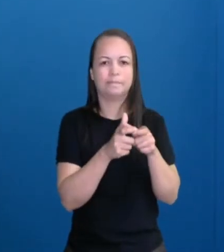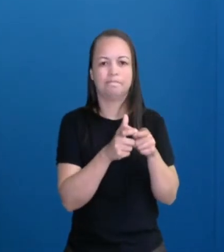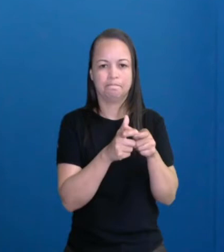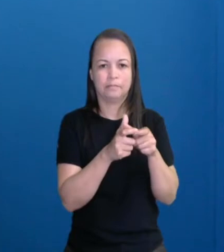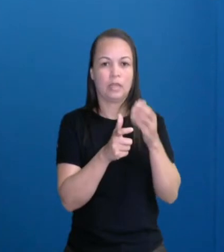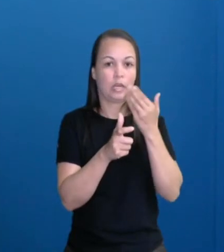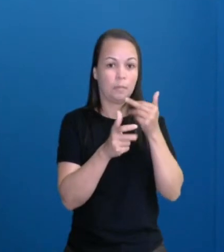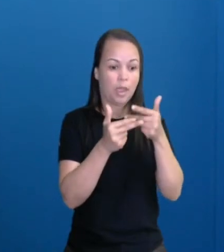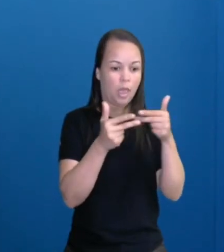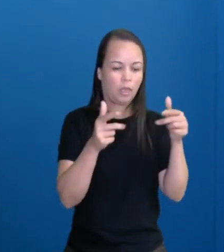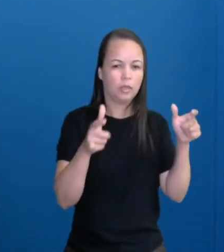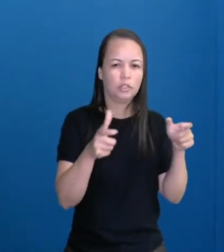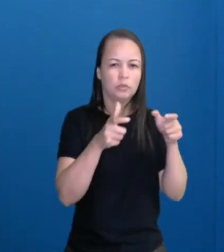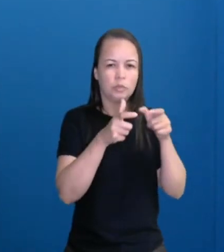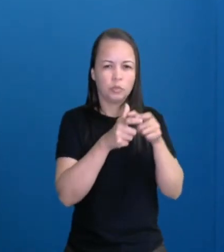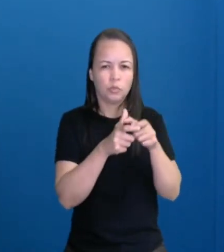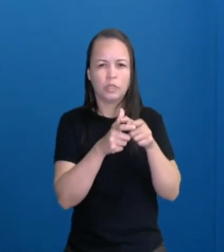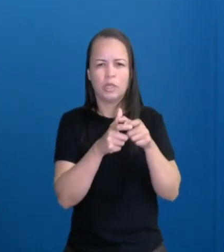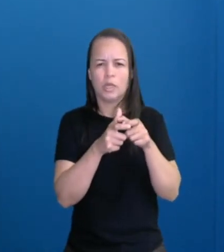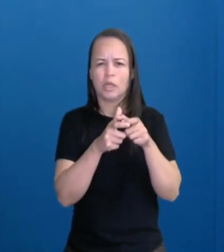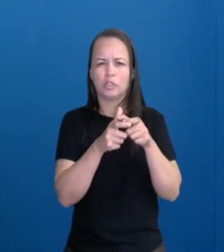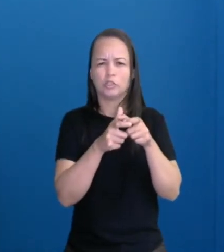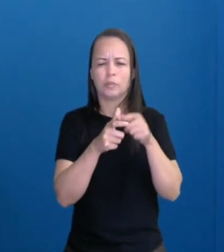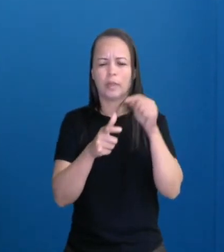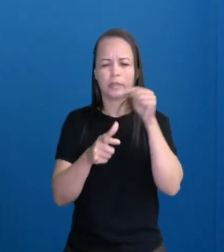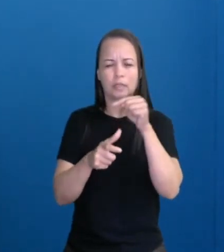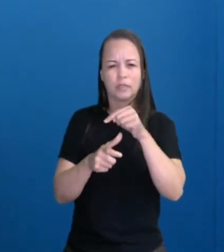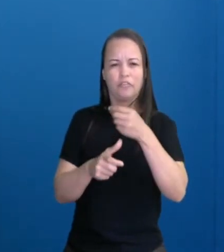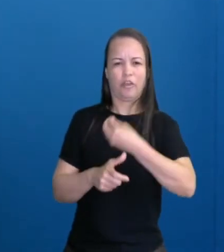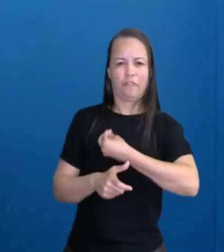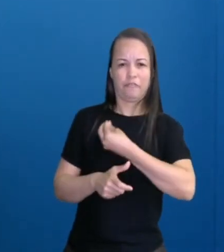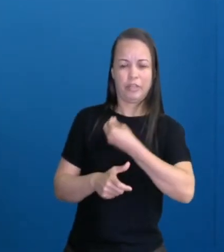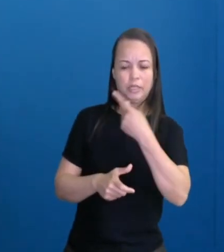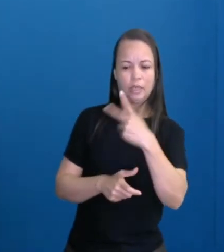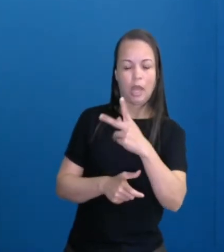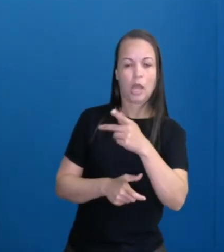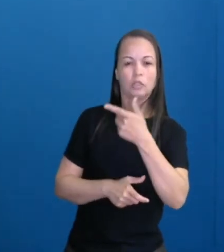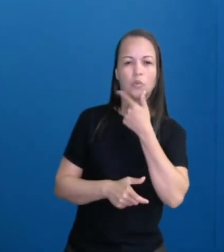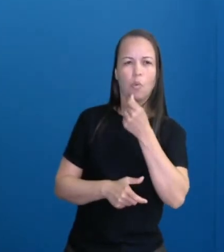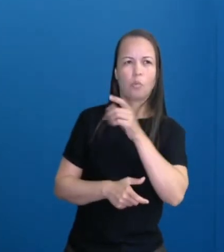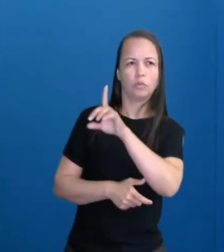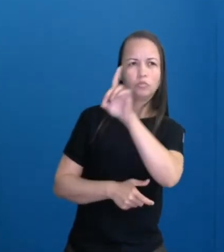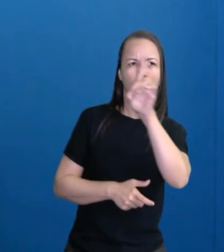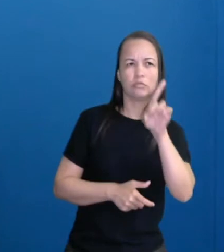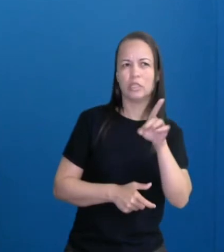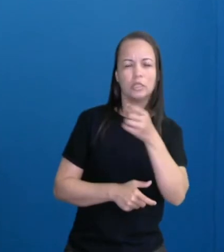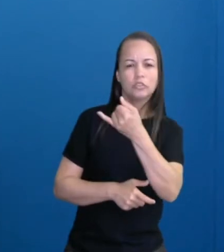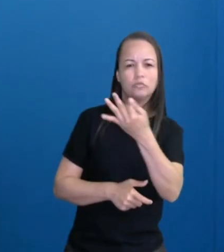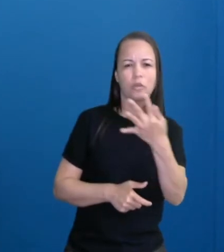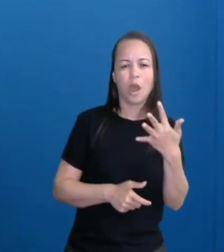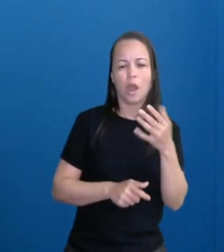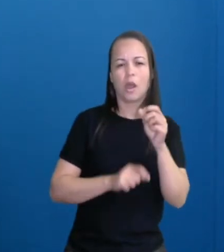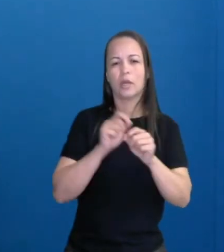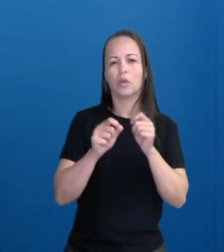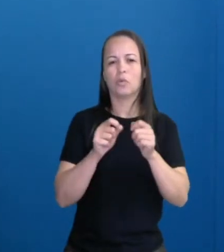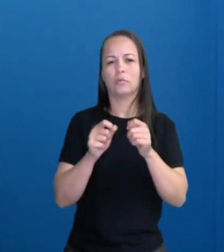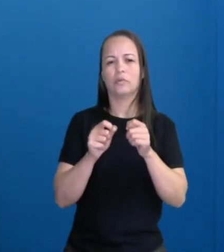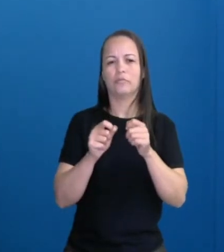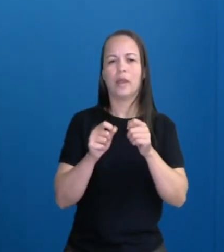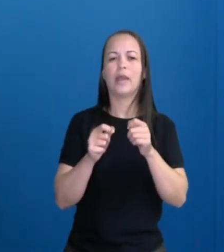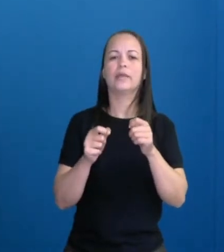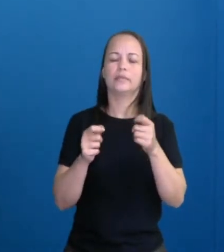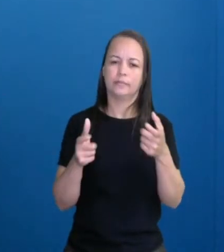gente, a expectativa de vida dele lá, né, o número de dias para ele lá também